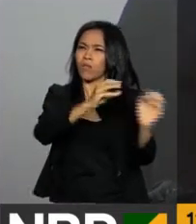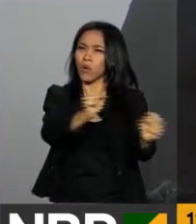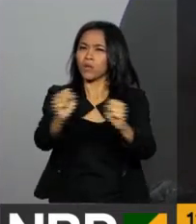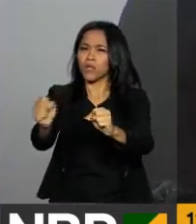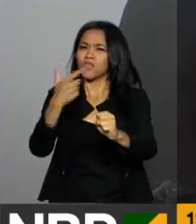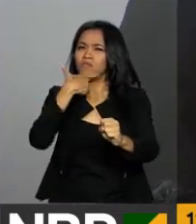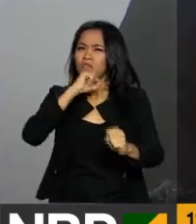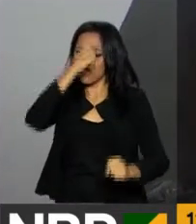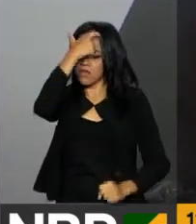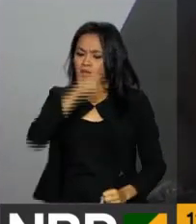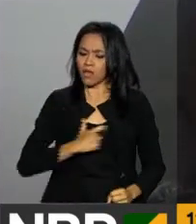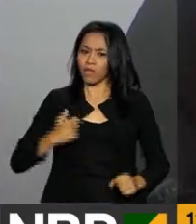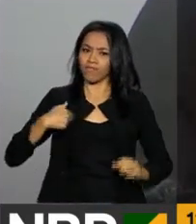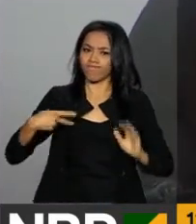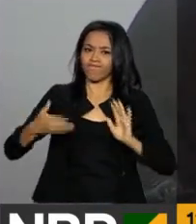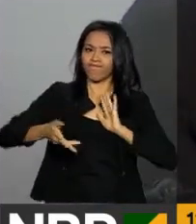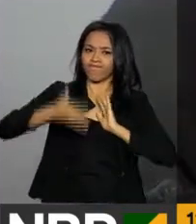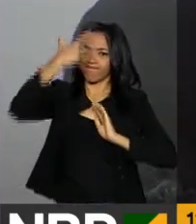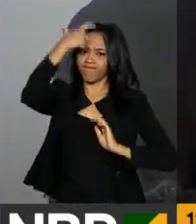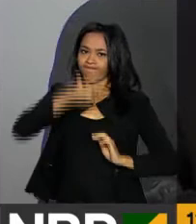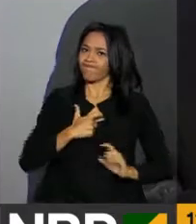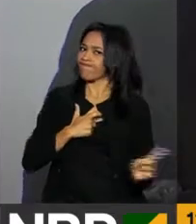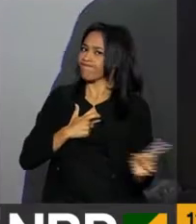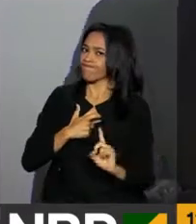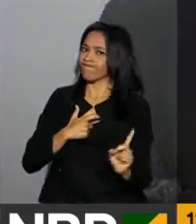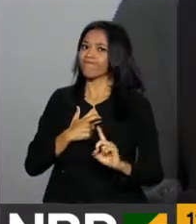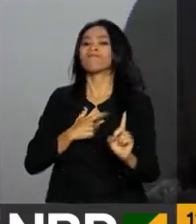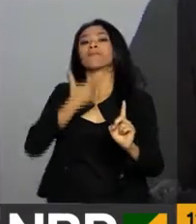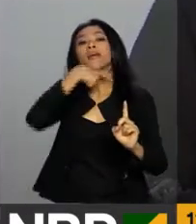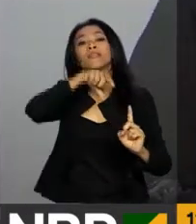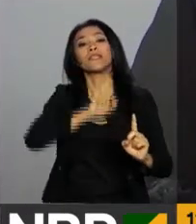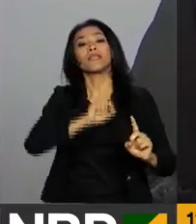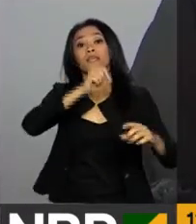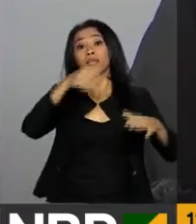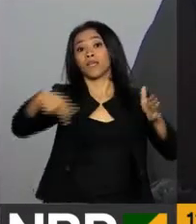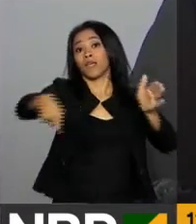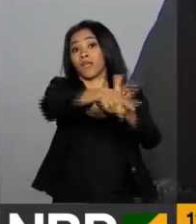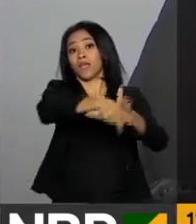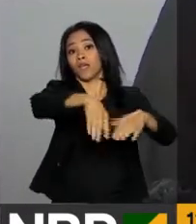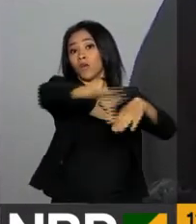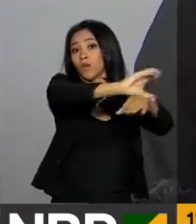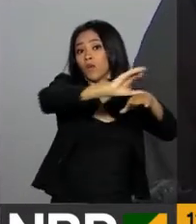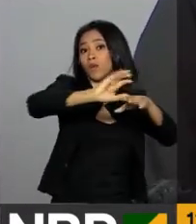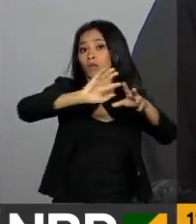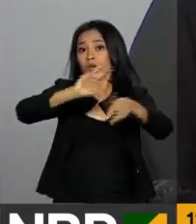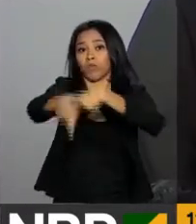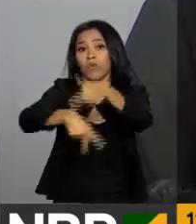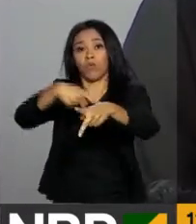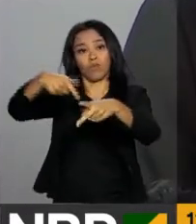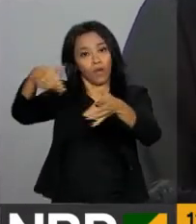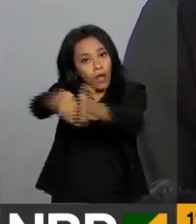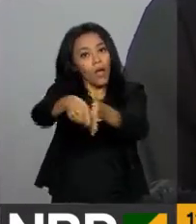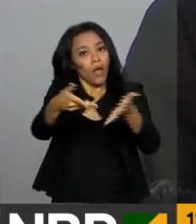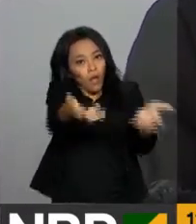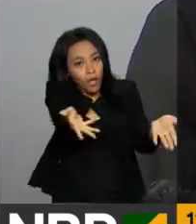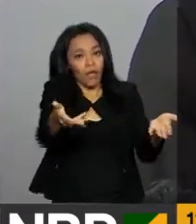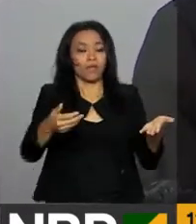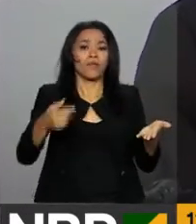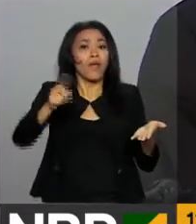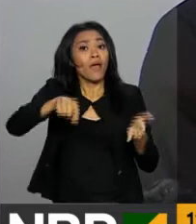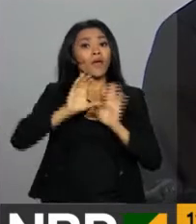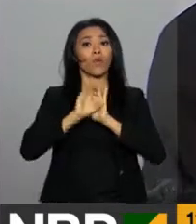quem o exerce o poder do povo a órgãos exercentes dessas funções são conceitos que nós devemos